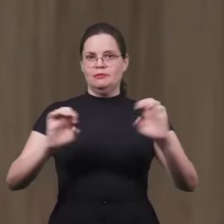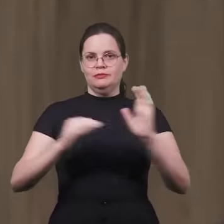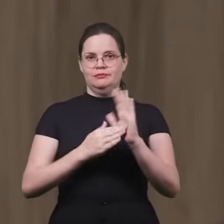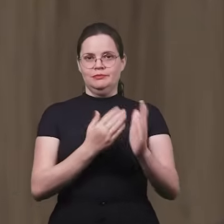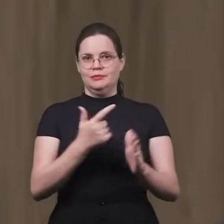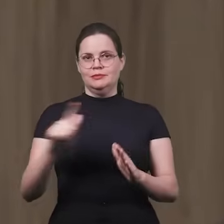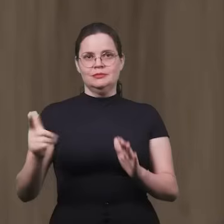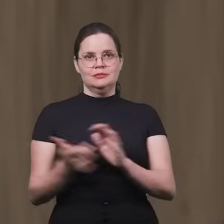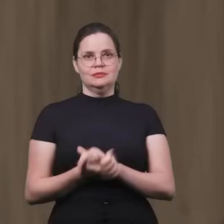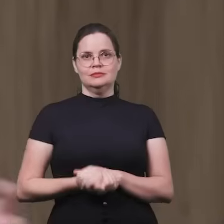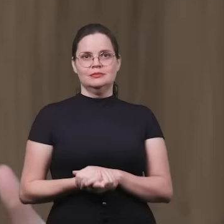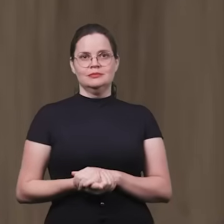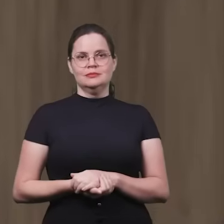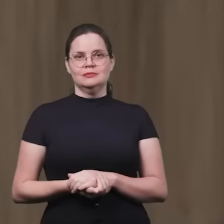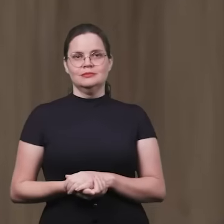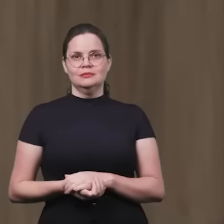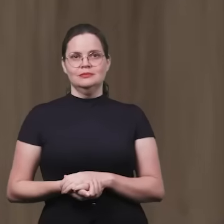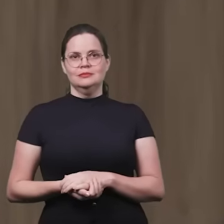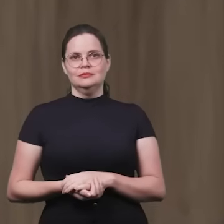Fronteiras,